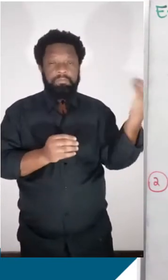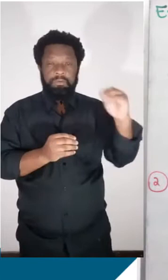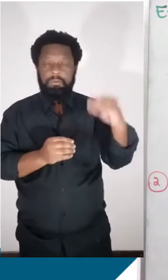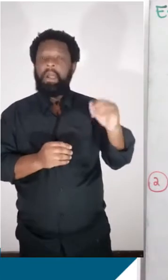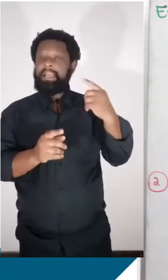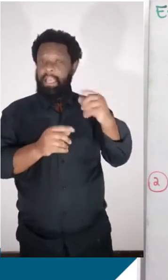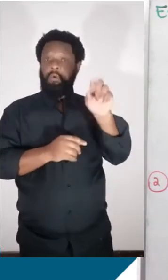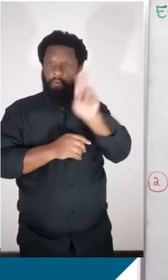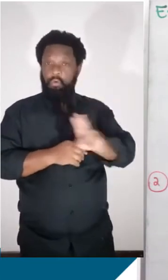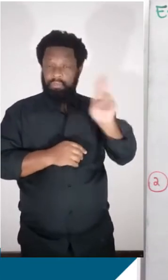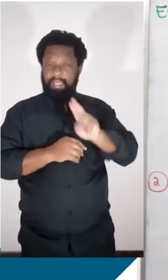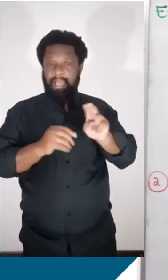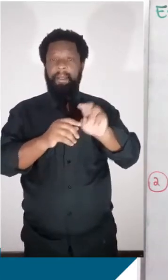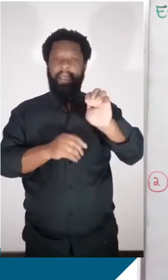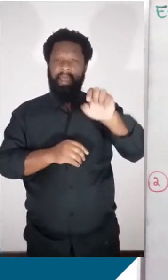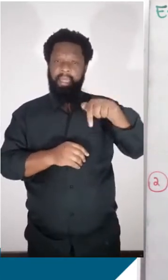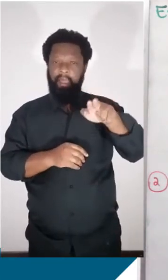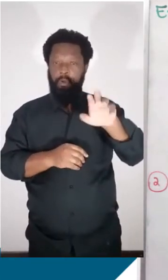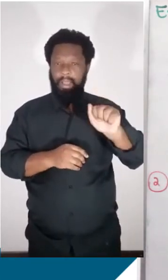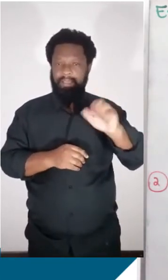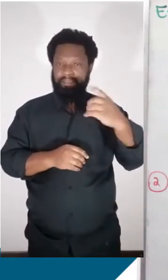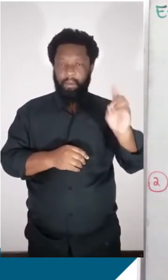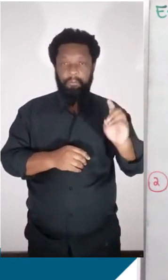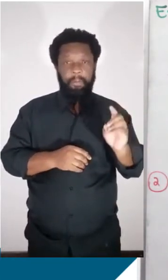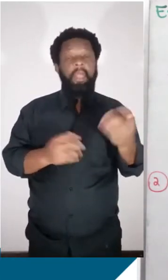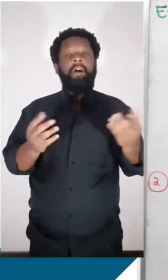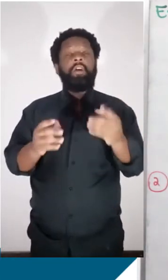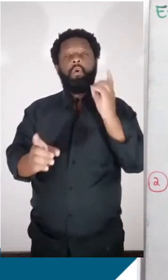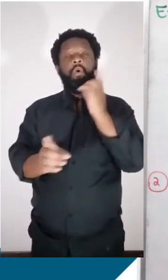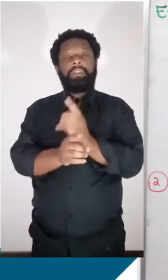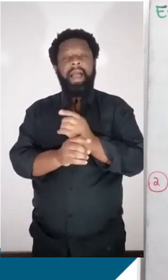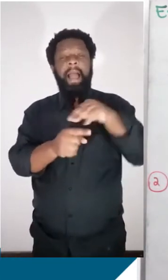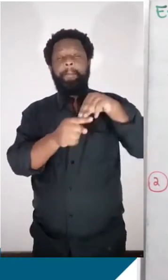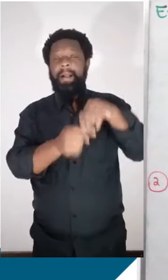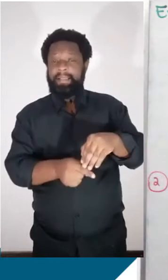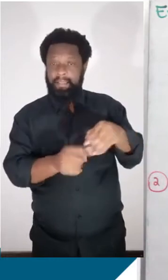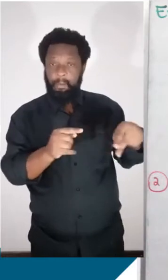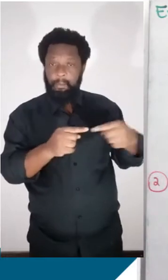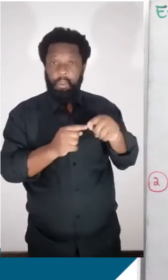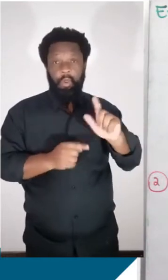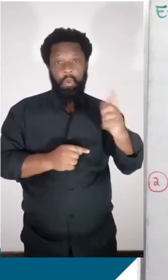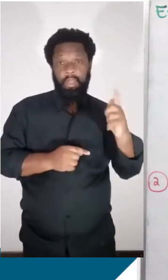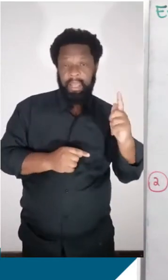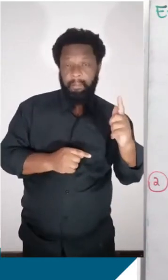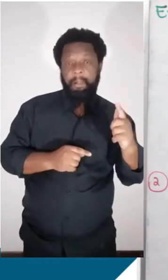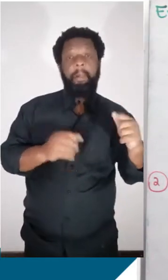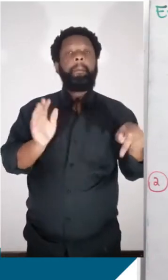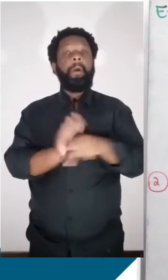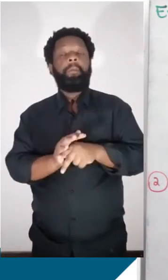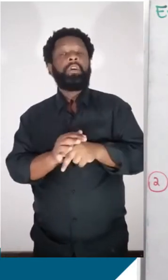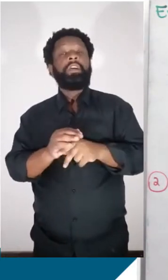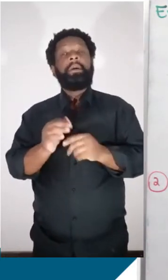anotei aqui que eu sei que eu vou precisar dessa equação. Determine a massa do minério em gramas necessária para produzir 16 mol de